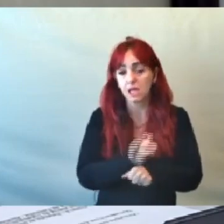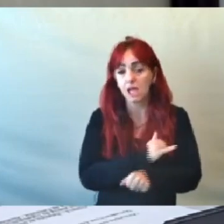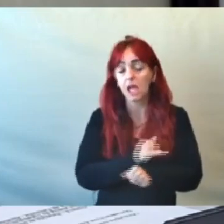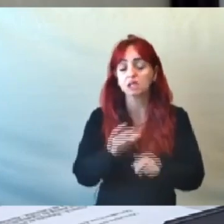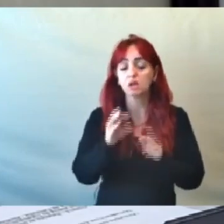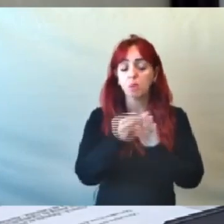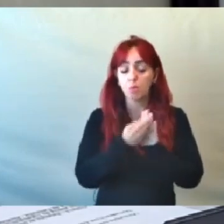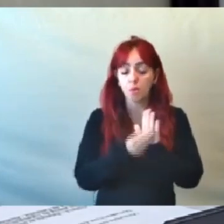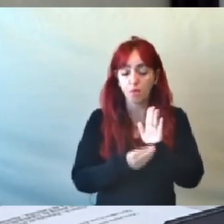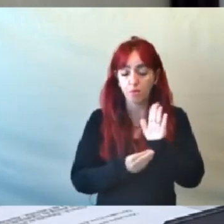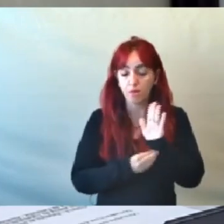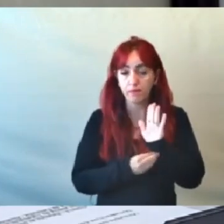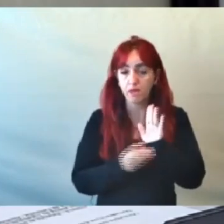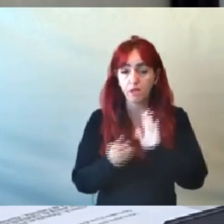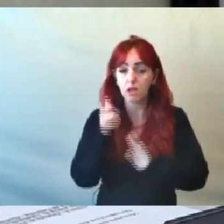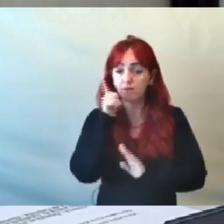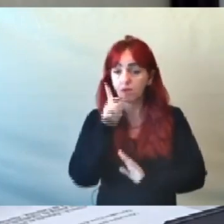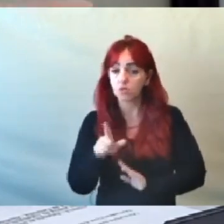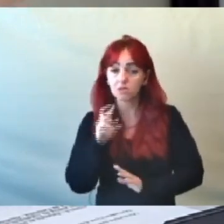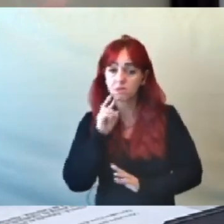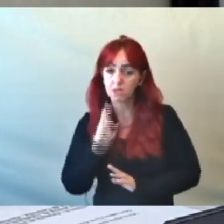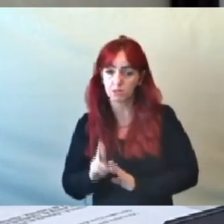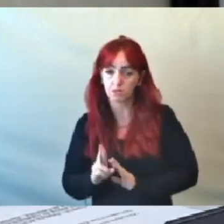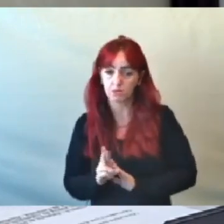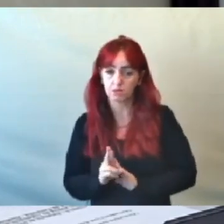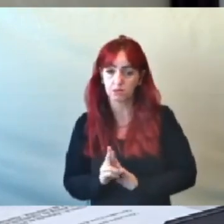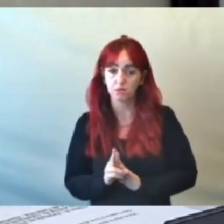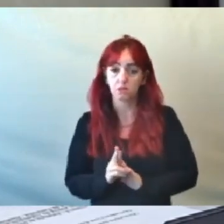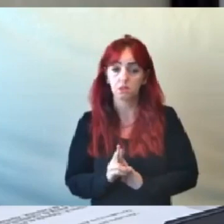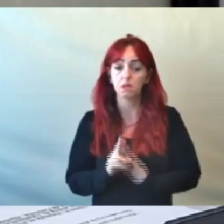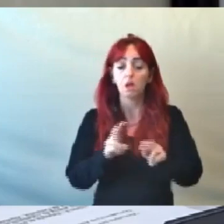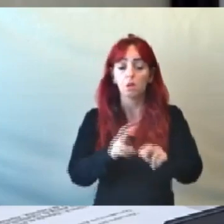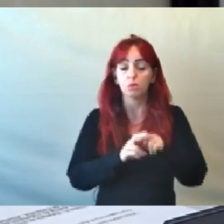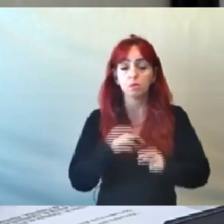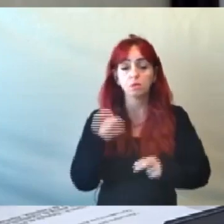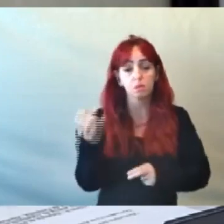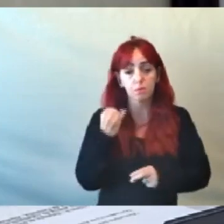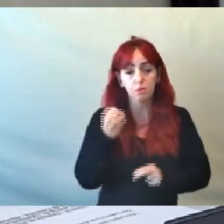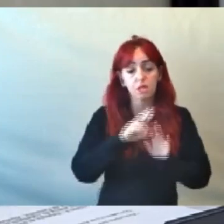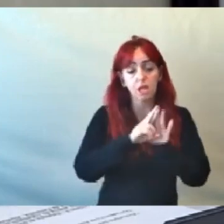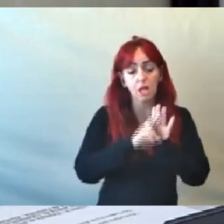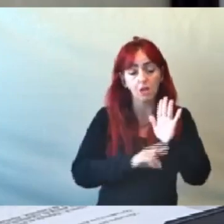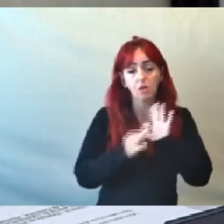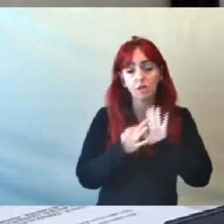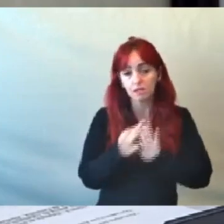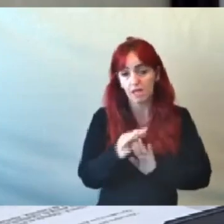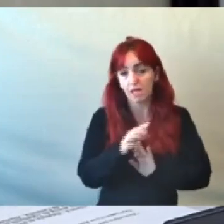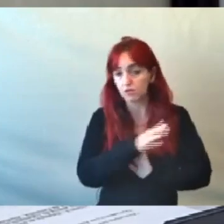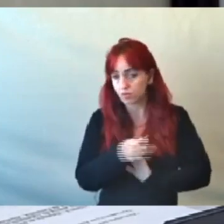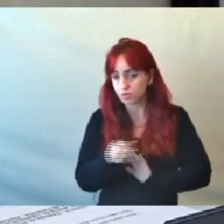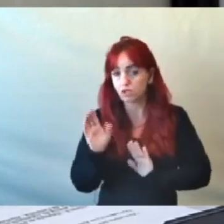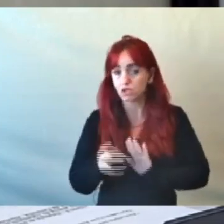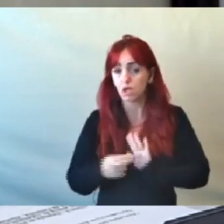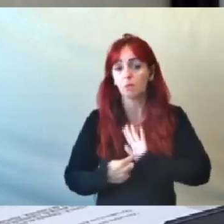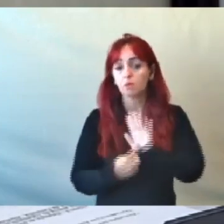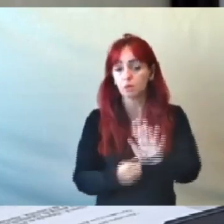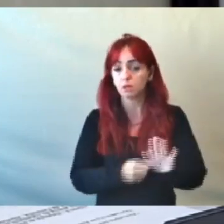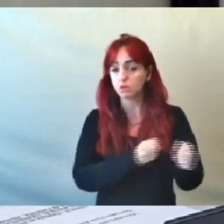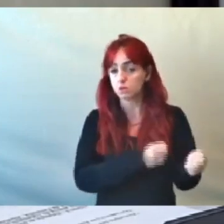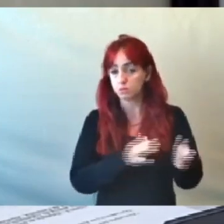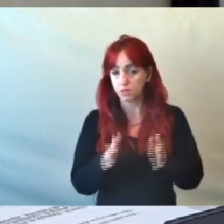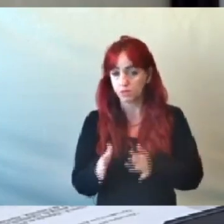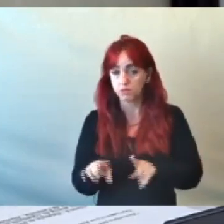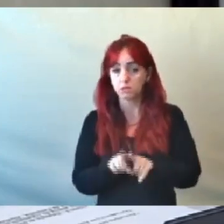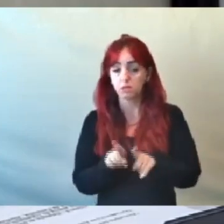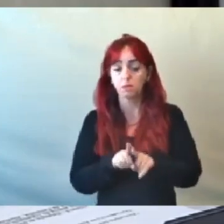para resultado. E por isso da importância de relatórios técnicos como os senhores apresentaram ao longo desse período, porque isso nos dá